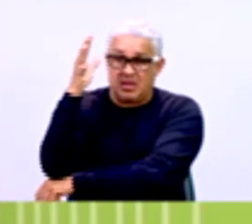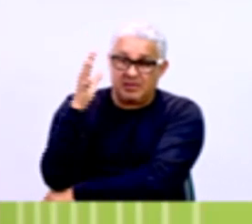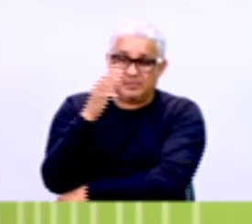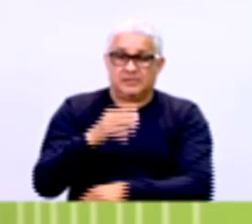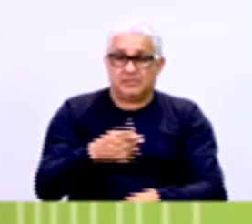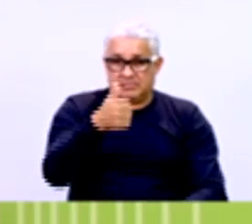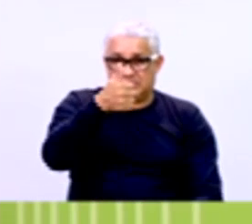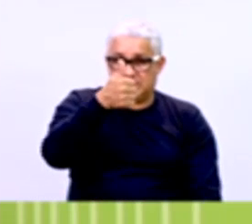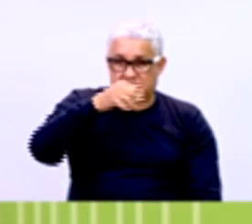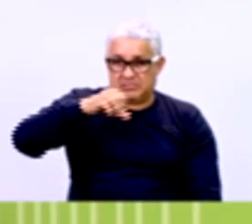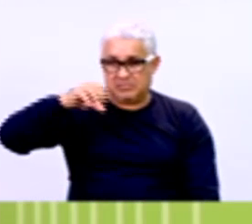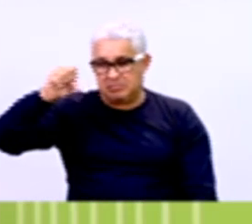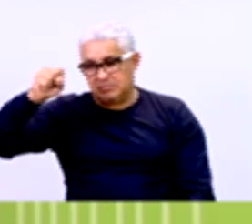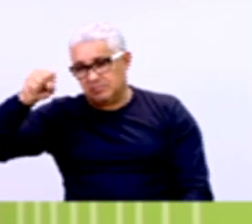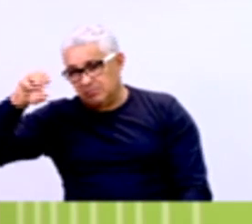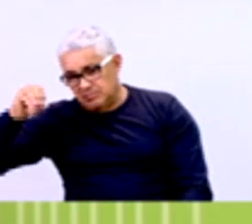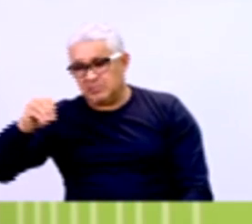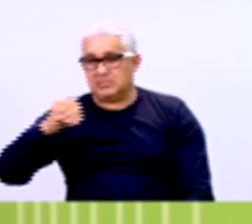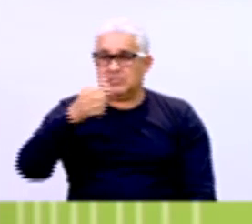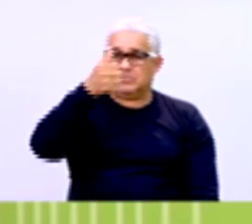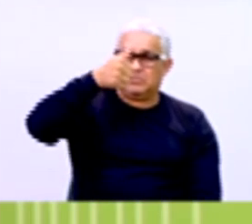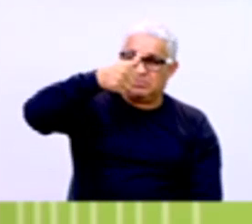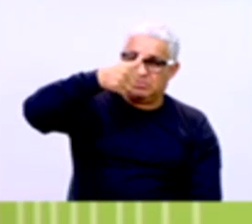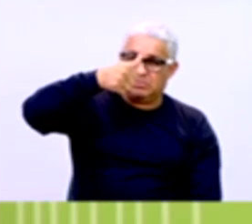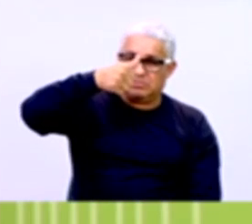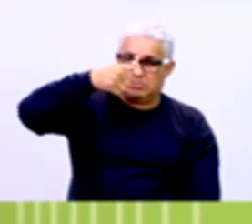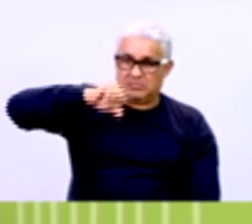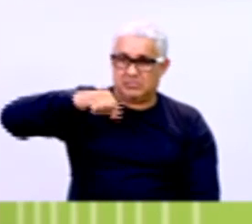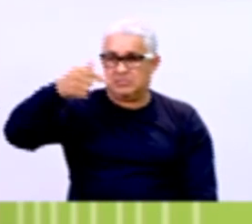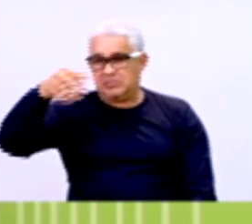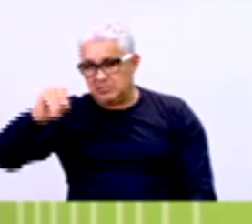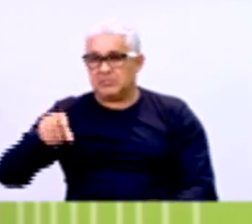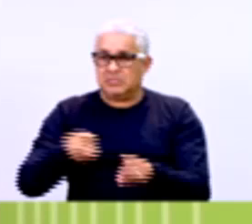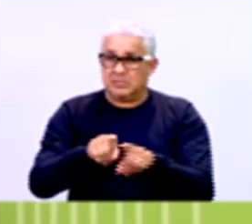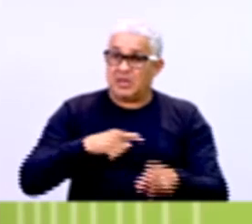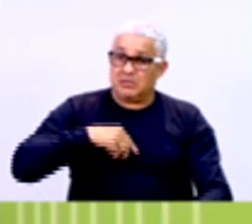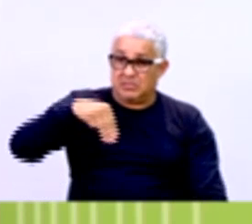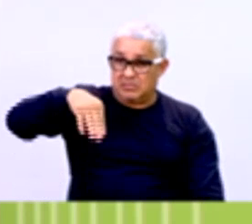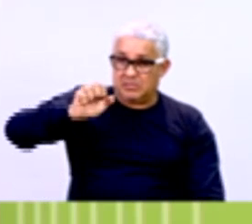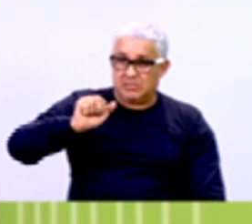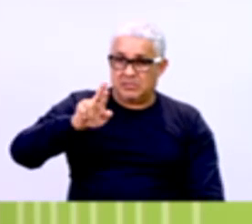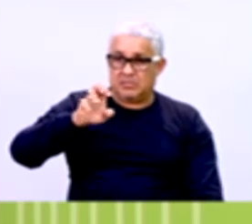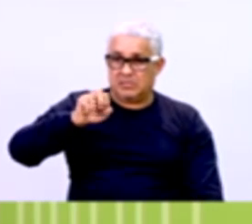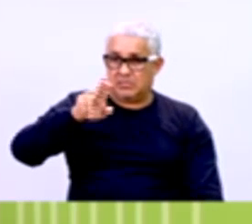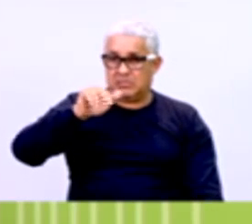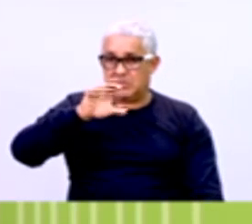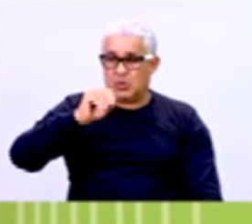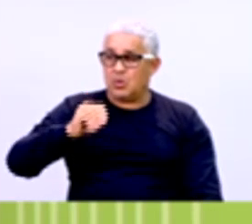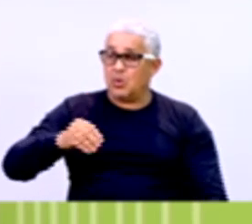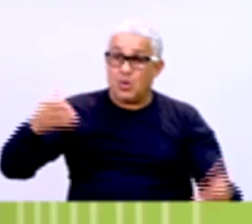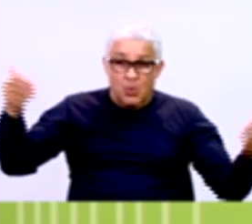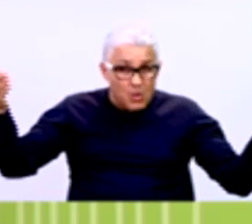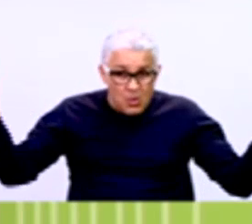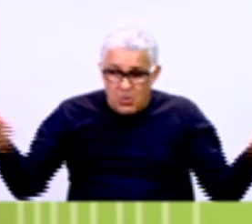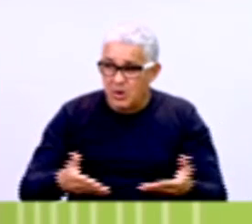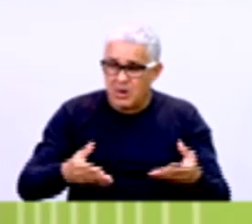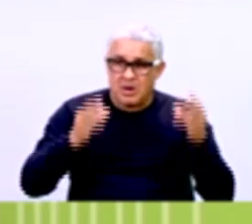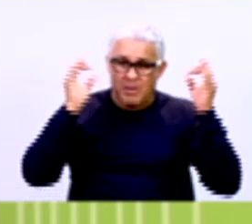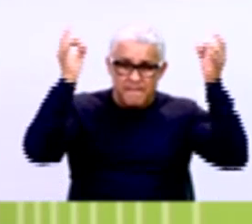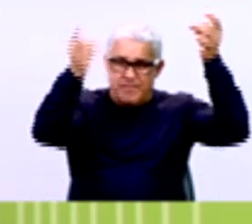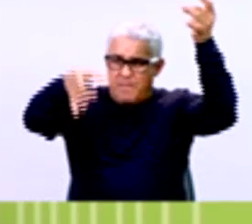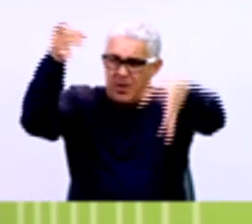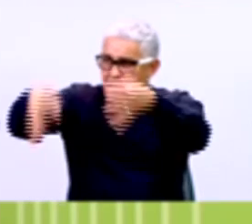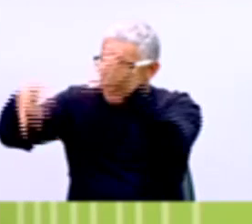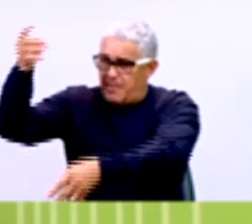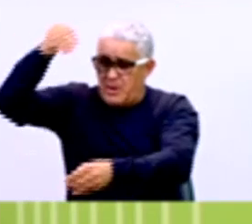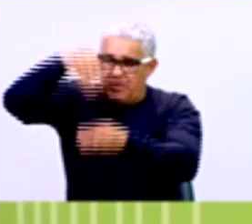de 70, de 80, principalmente 80, houve um derramamento de mercúrio muito grande. E até hoje há